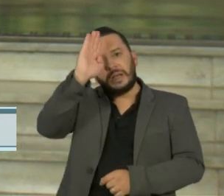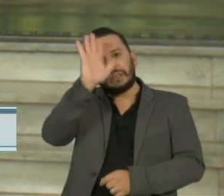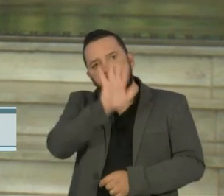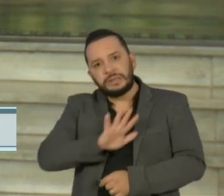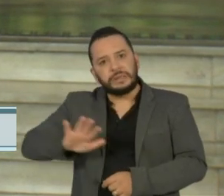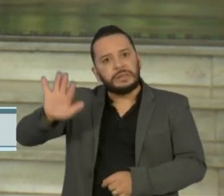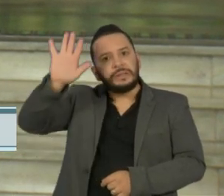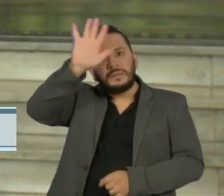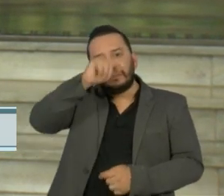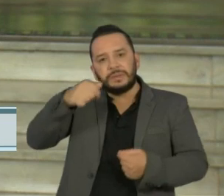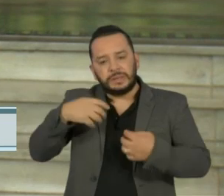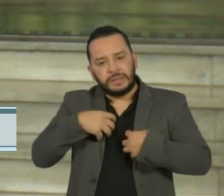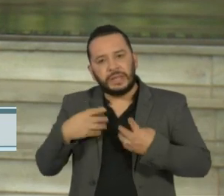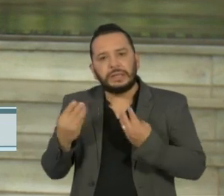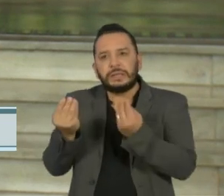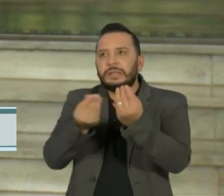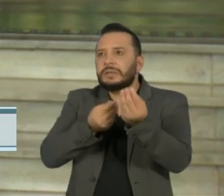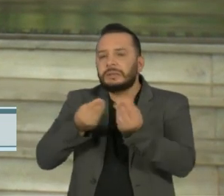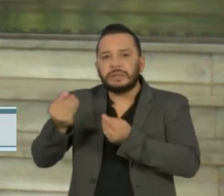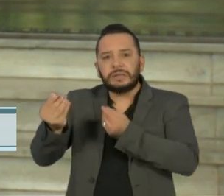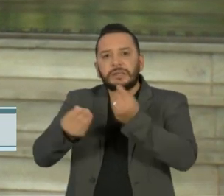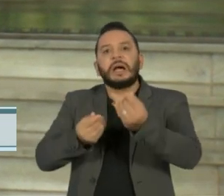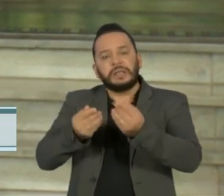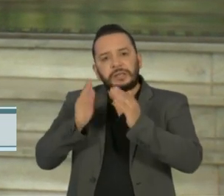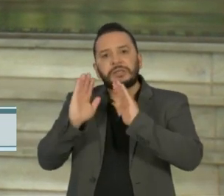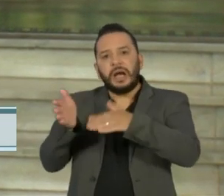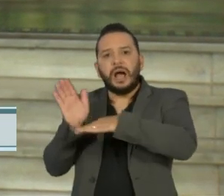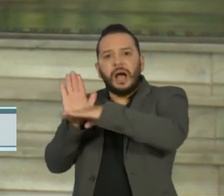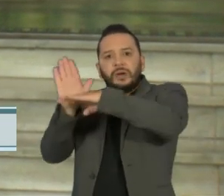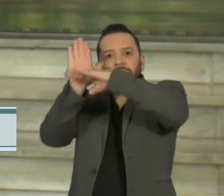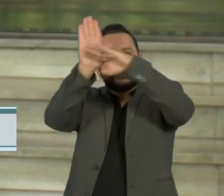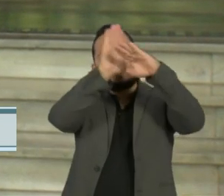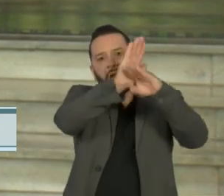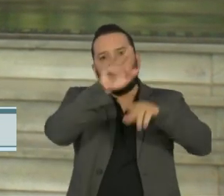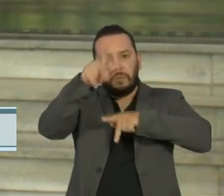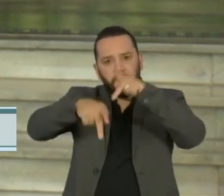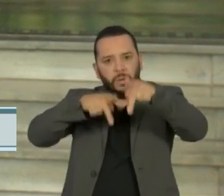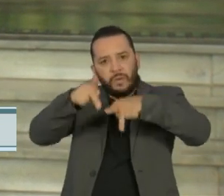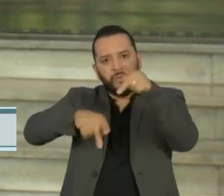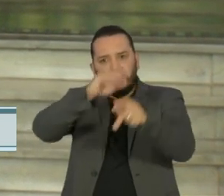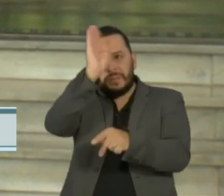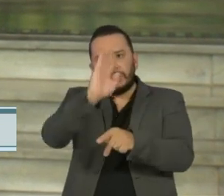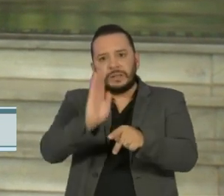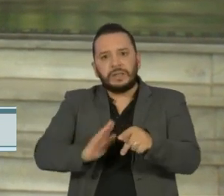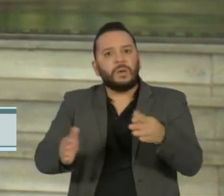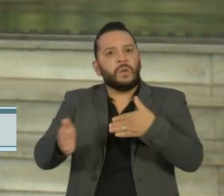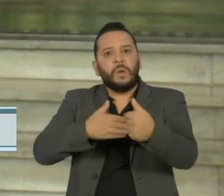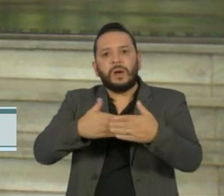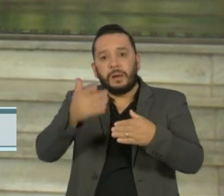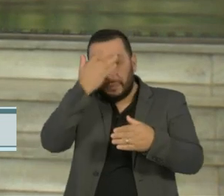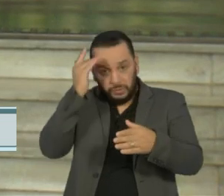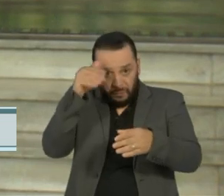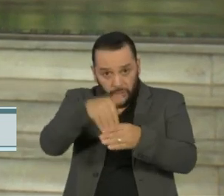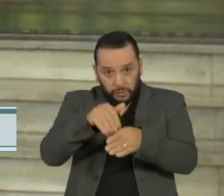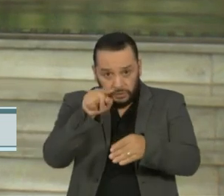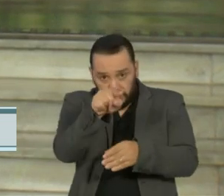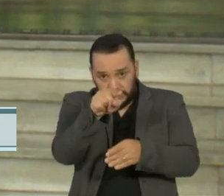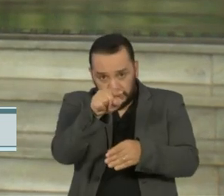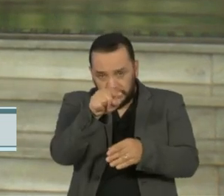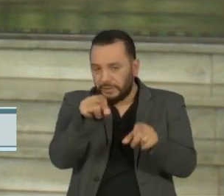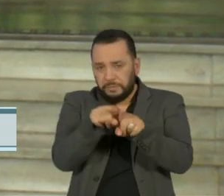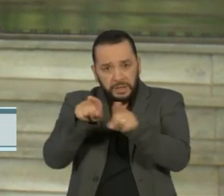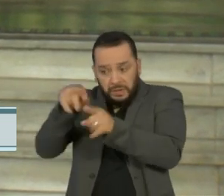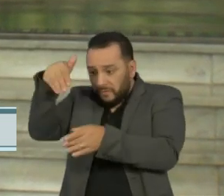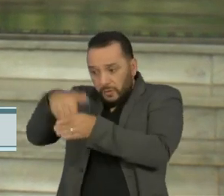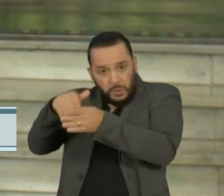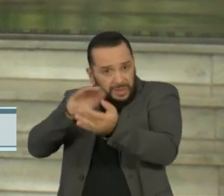e visão para governar para todos os brasileiros, os que lhe elegeram e os que não lhe elegeram, brasileiros